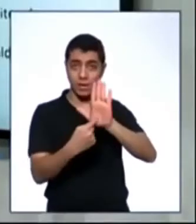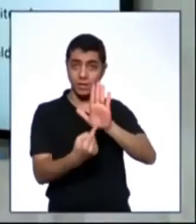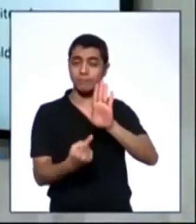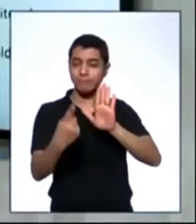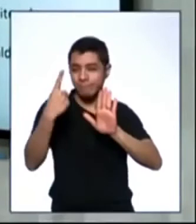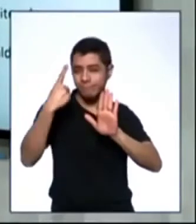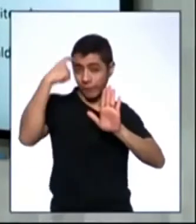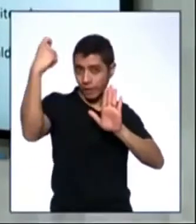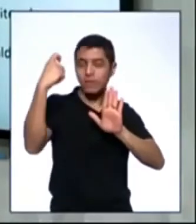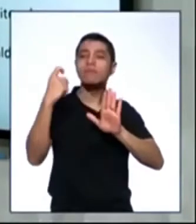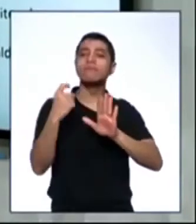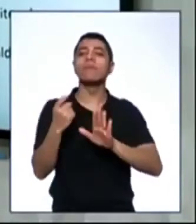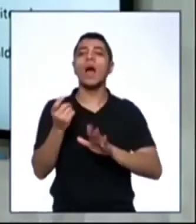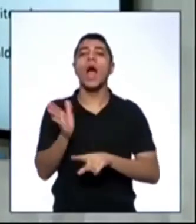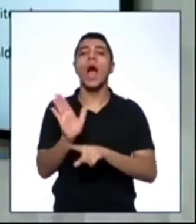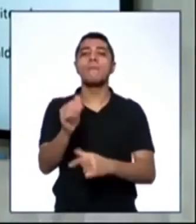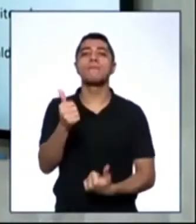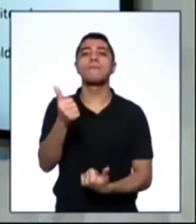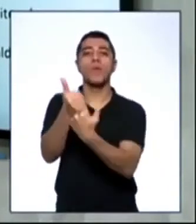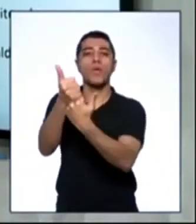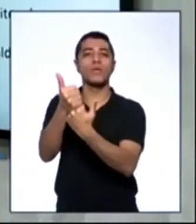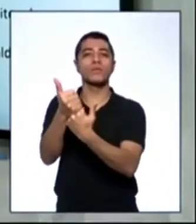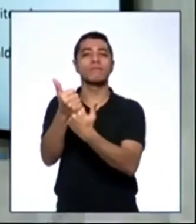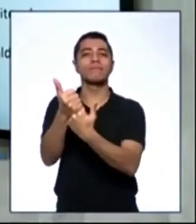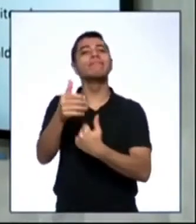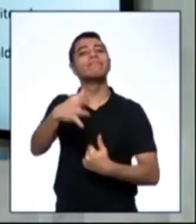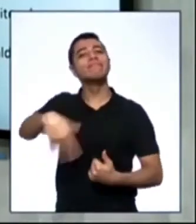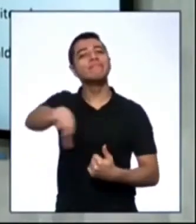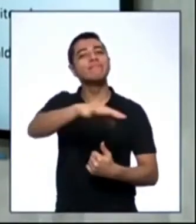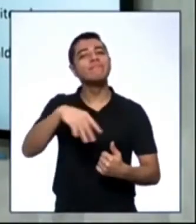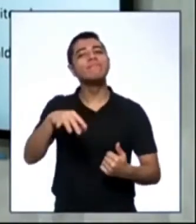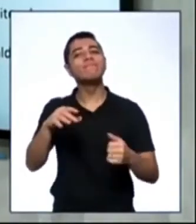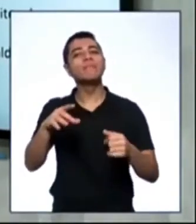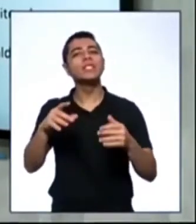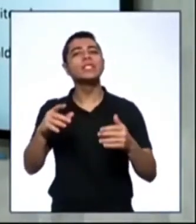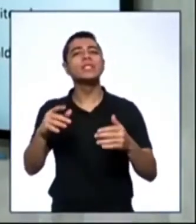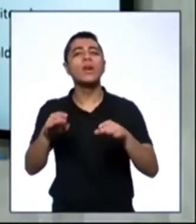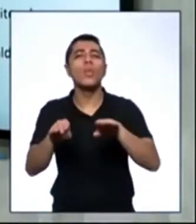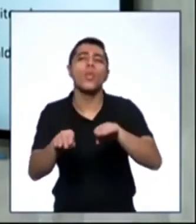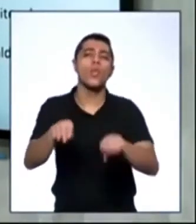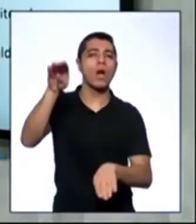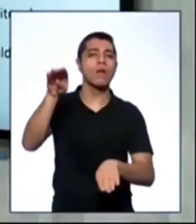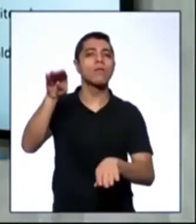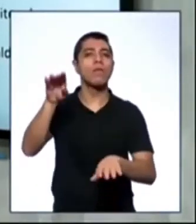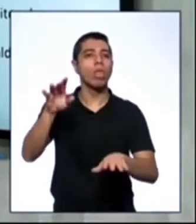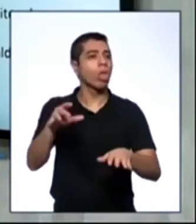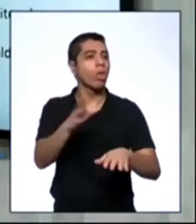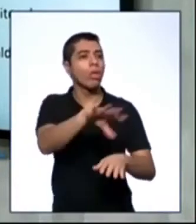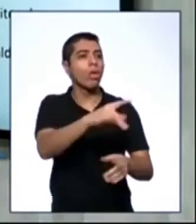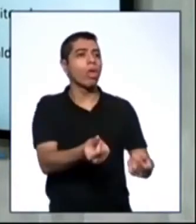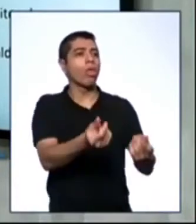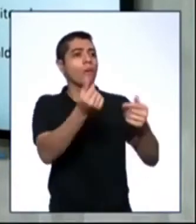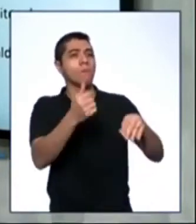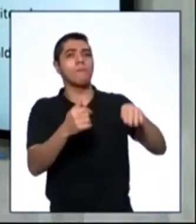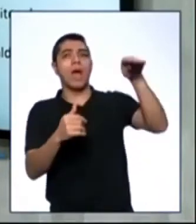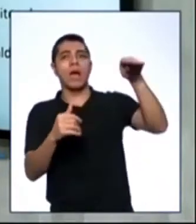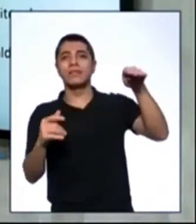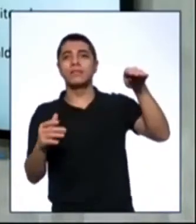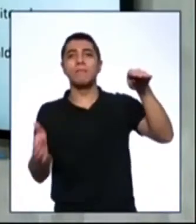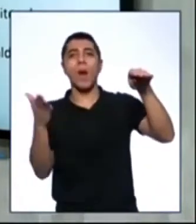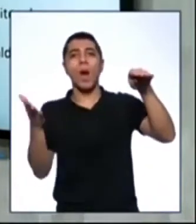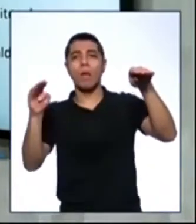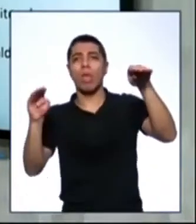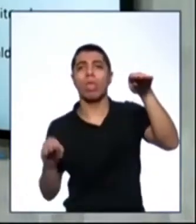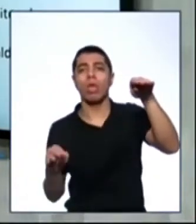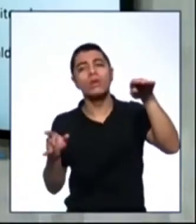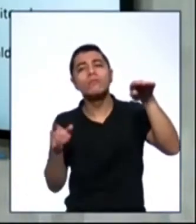agora, chega aí. Criar normas coletivas diminui desigualdade de tratamento. Quando eu crio norma, lei